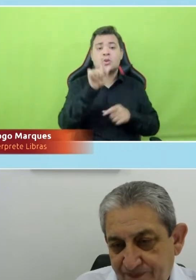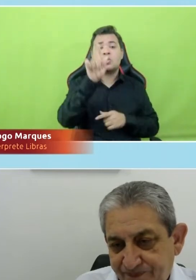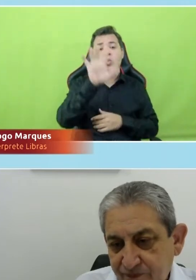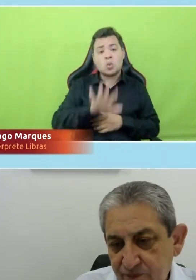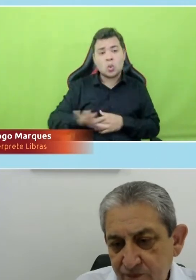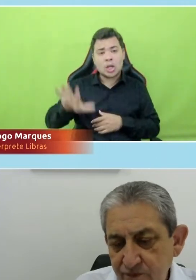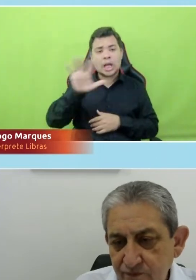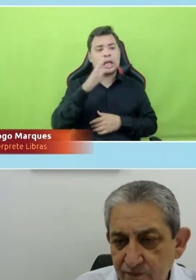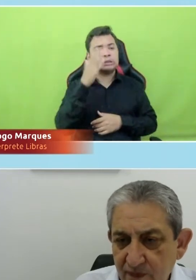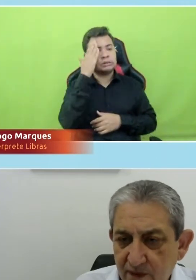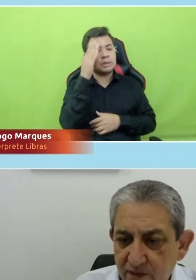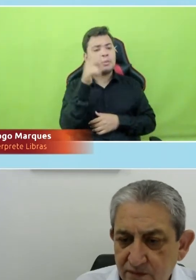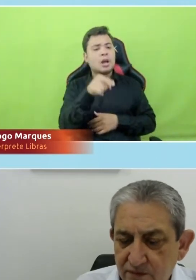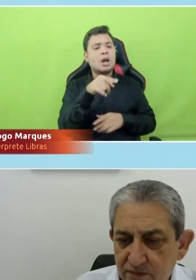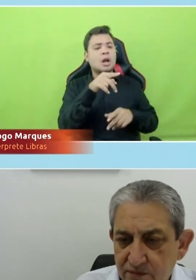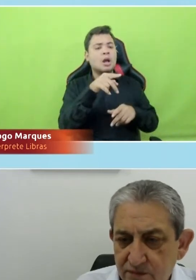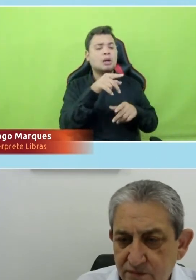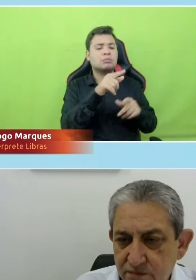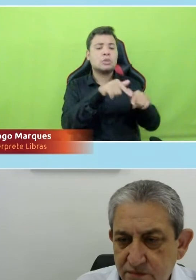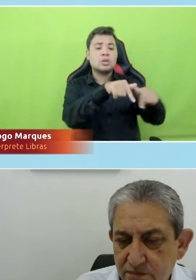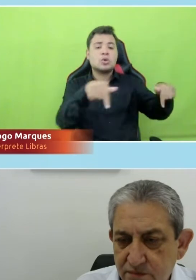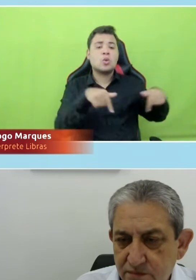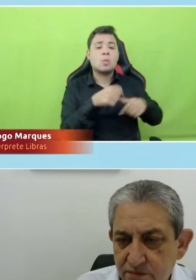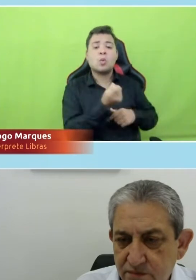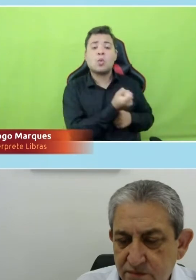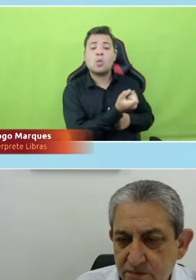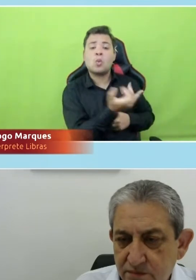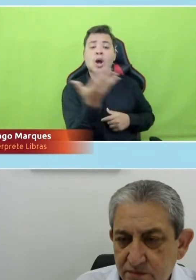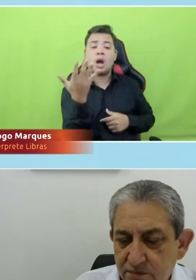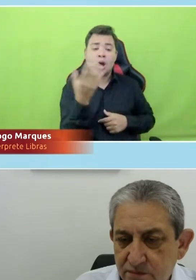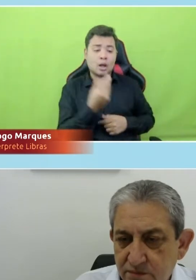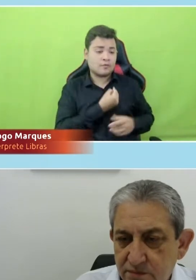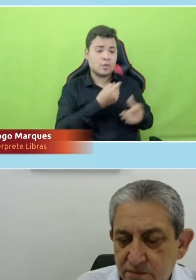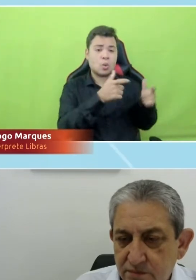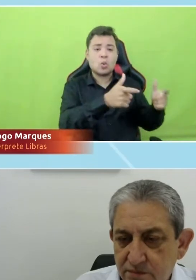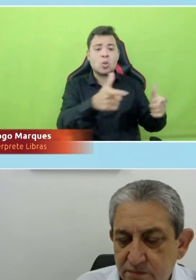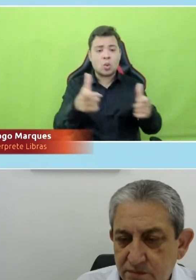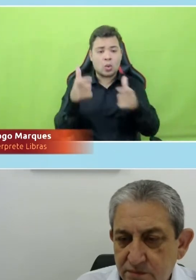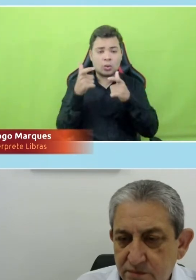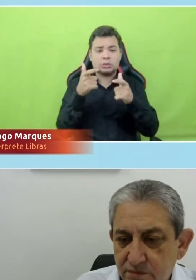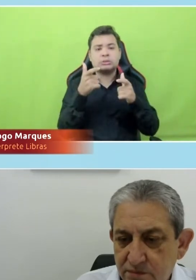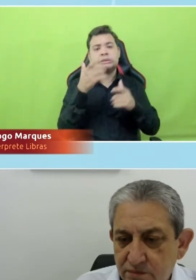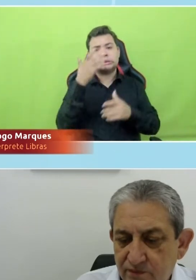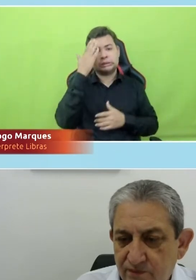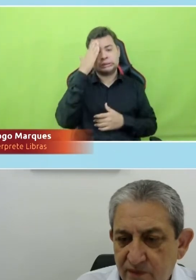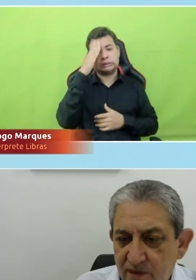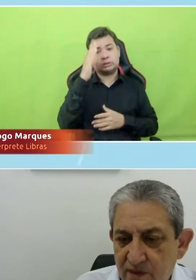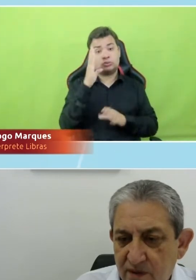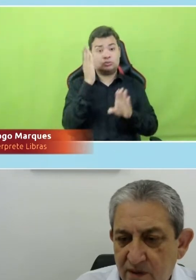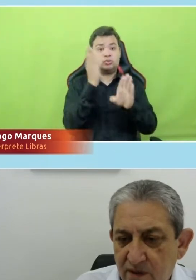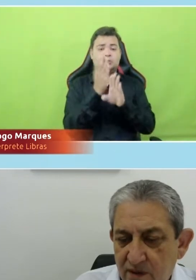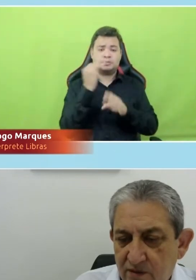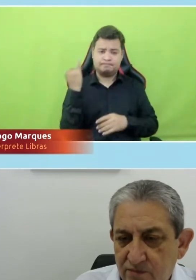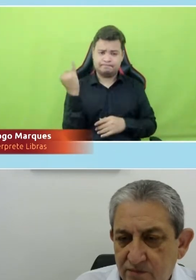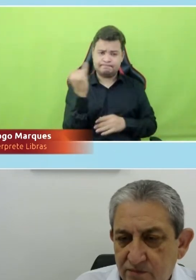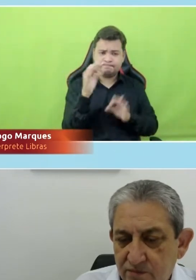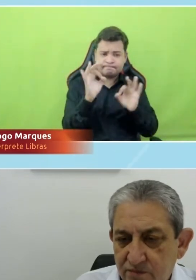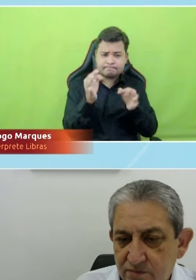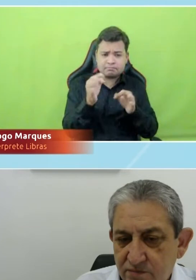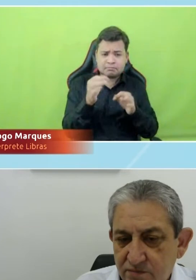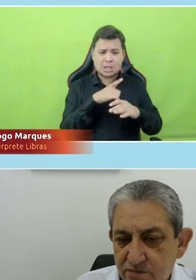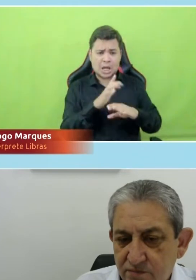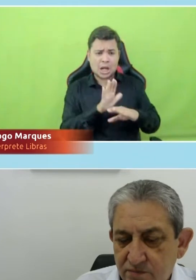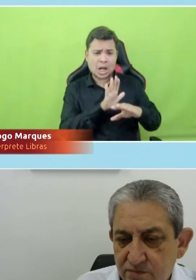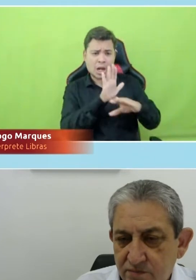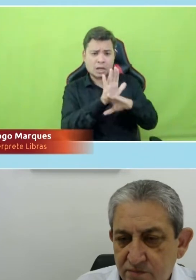em que locais vivem, como vivem, né, essas pessoas que se consideram quilombolas. Isso pode trazer também avanços, né,